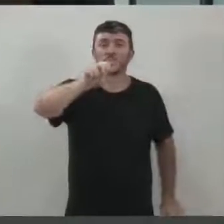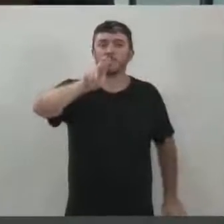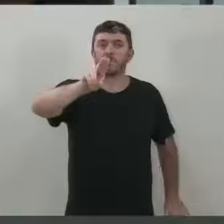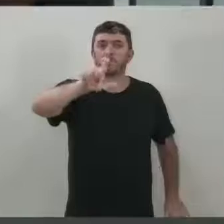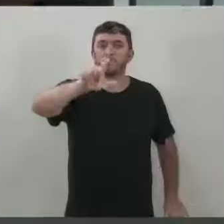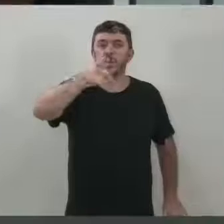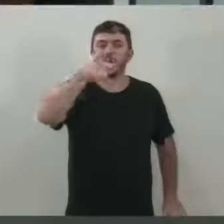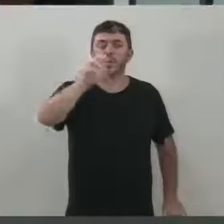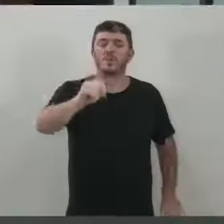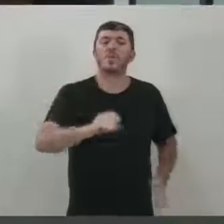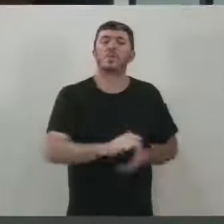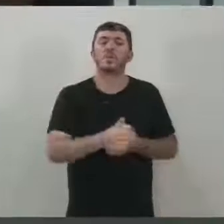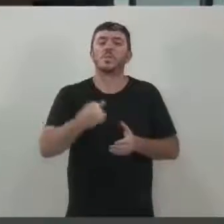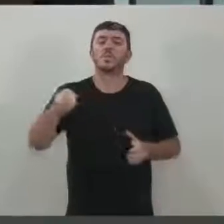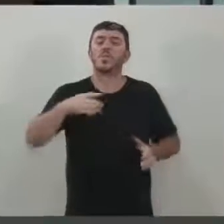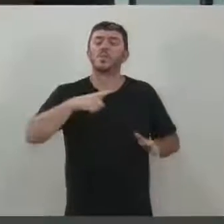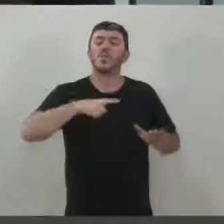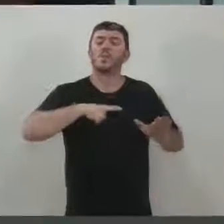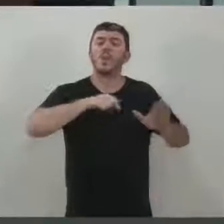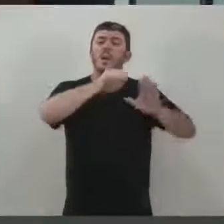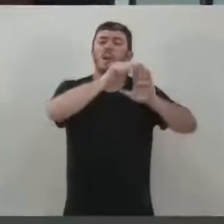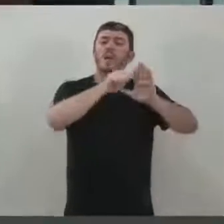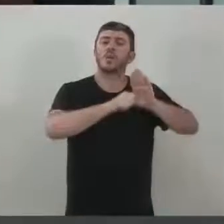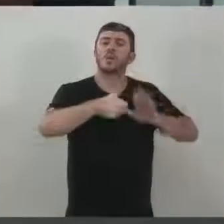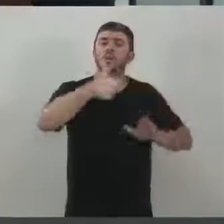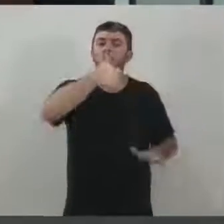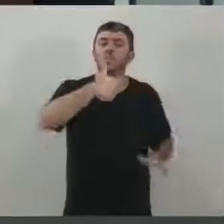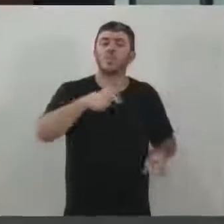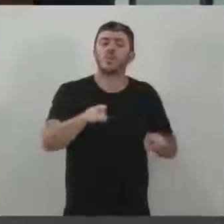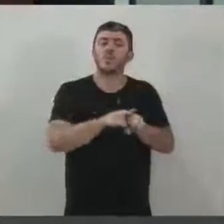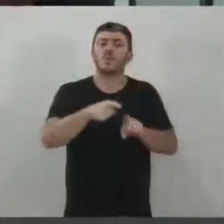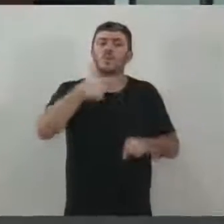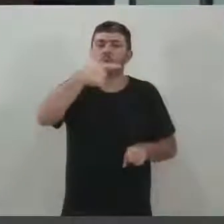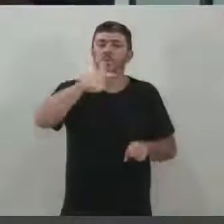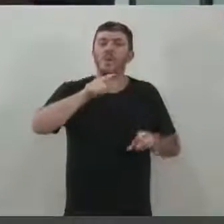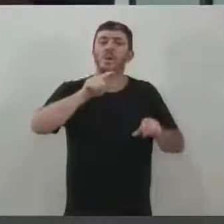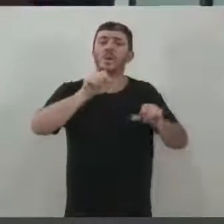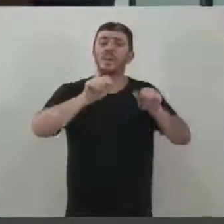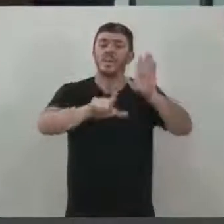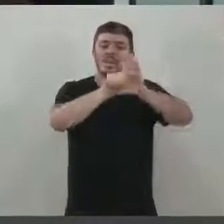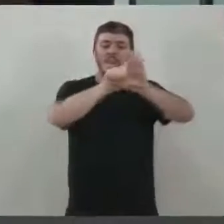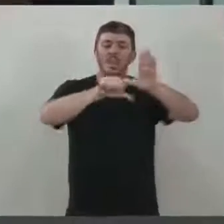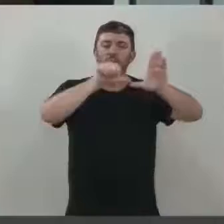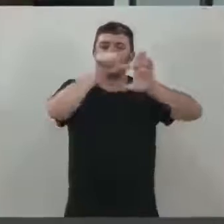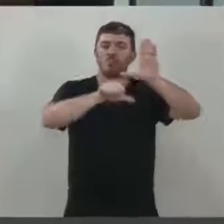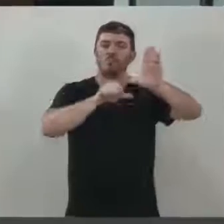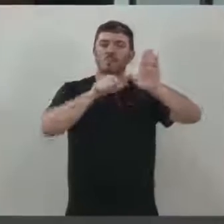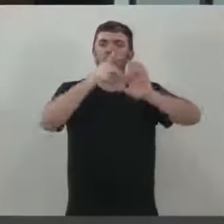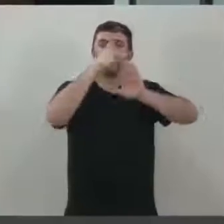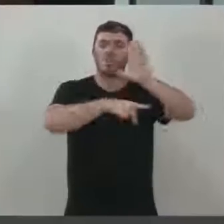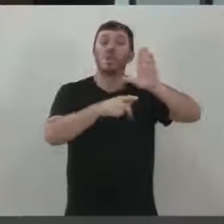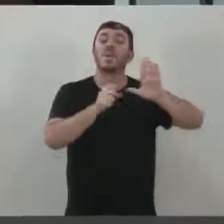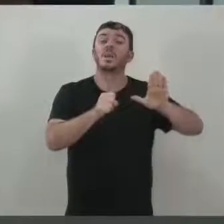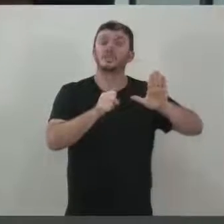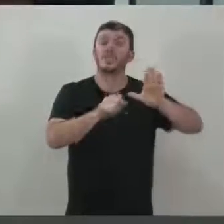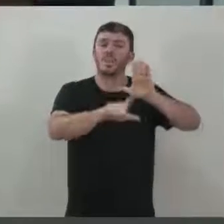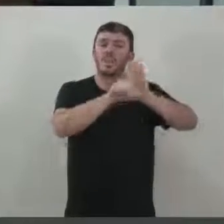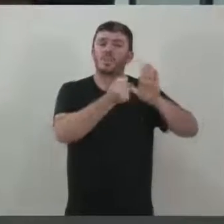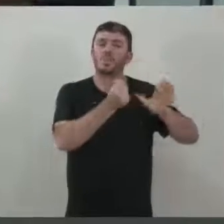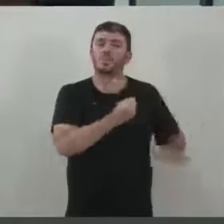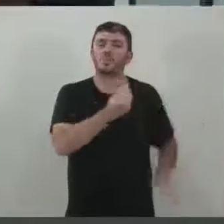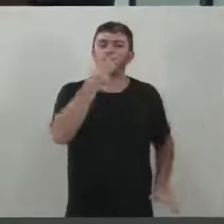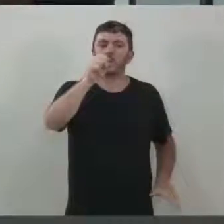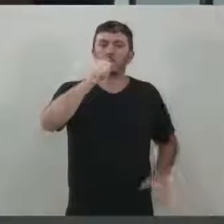nova redação aos artigos 1 e 2 da emenda modificativa número 1 ao projeto de lei no 38/2020.